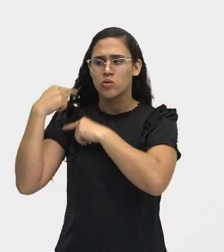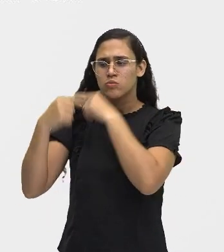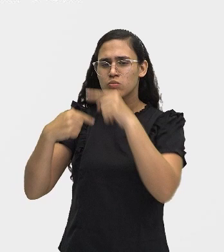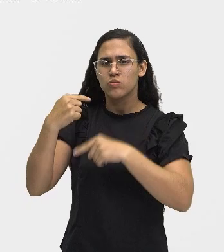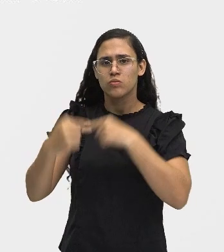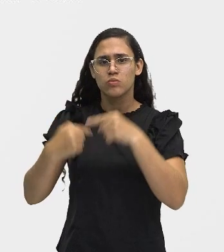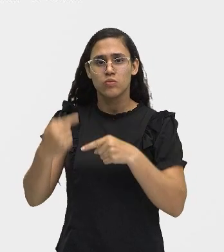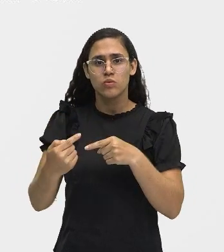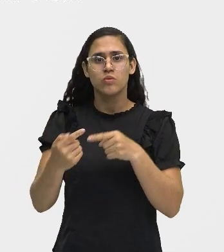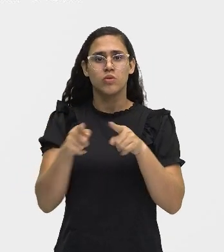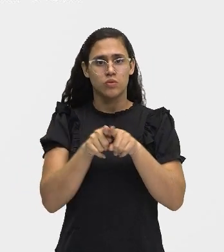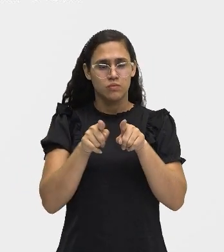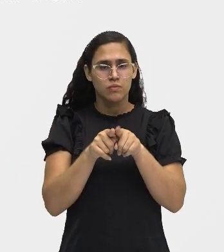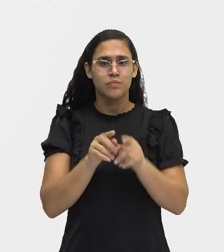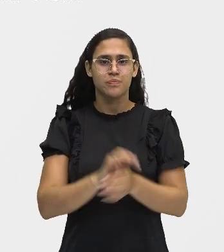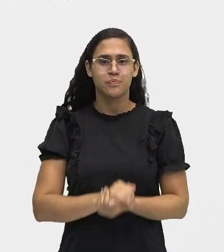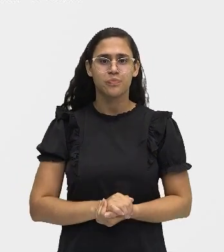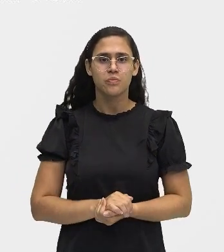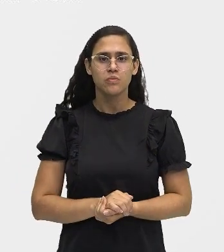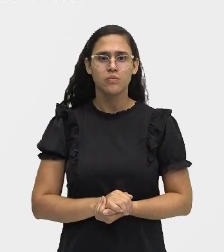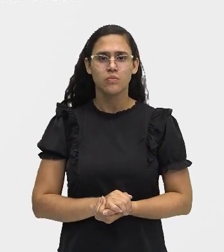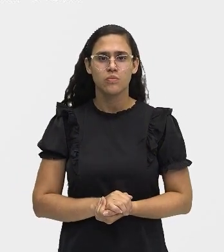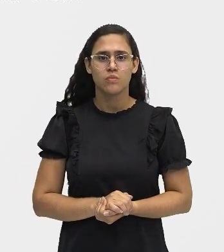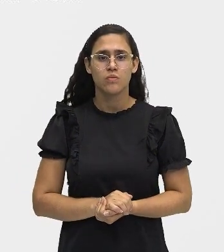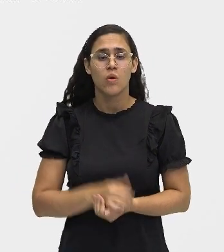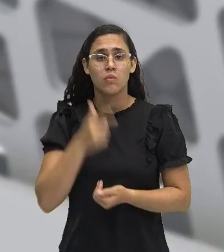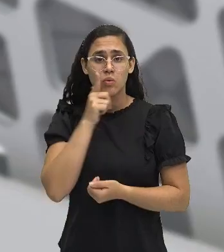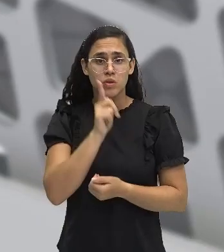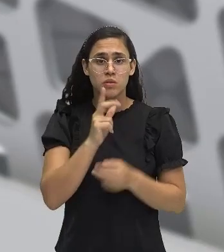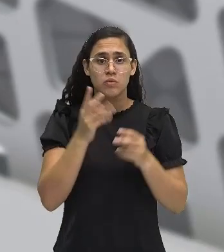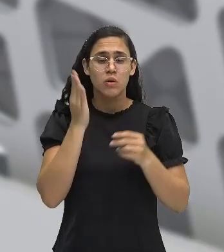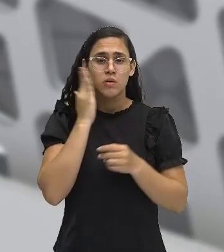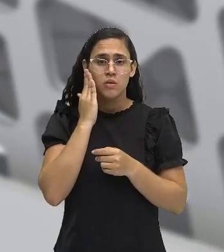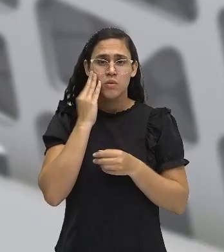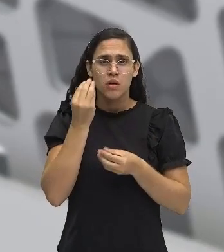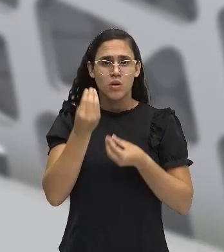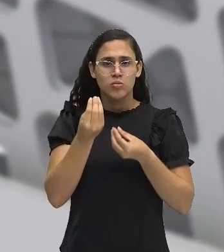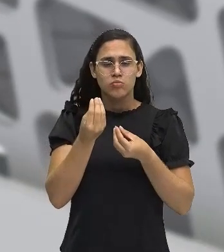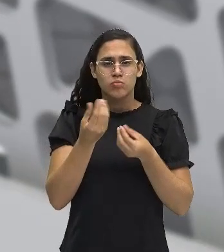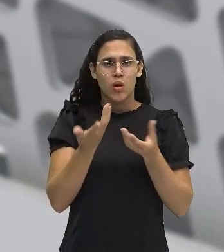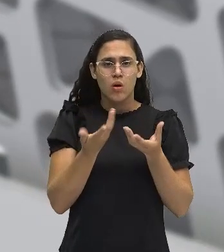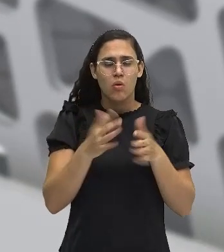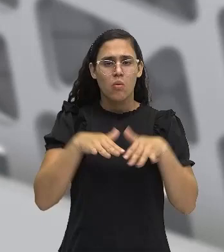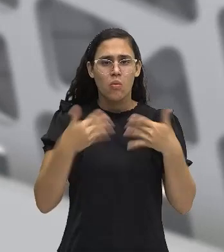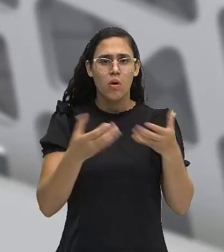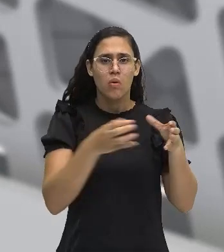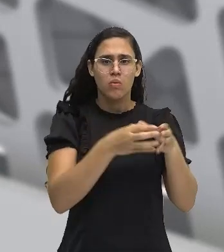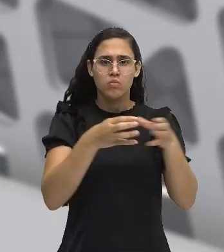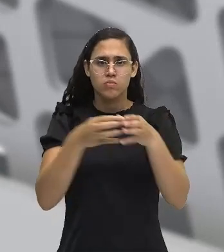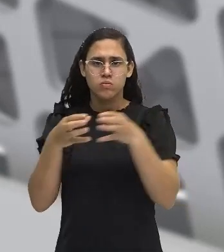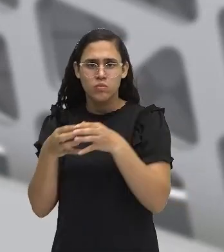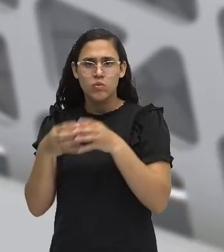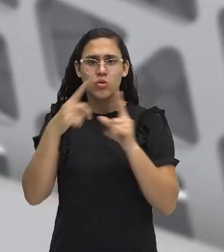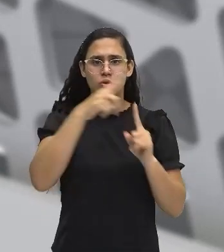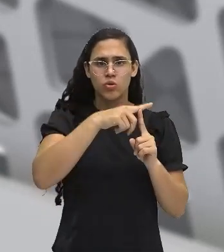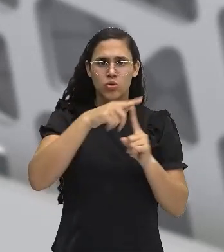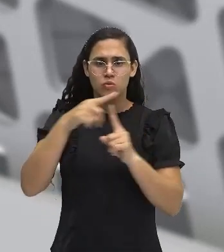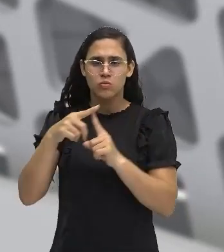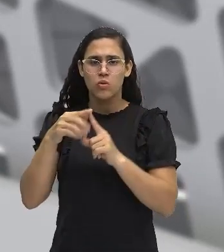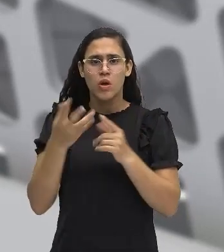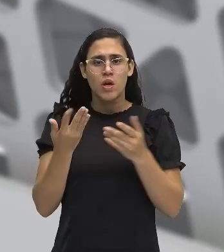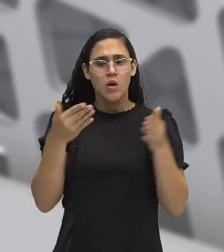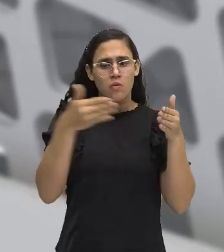e os seus descendentes, né? Então, assim a gente consegue saber a que reino, né, os dinossauros eles pertenciam. Na